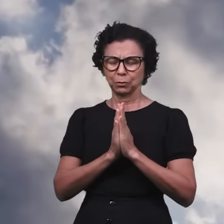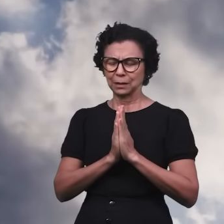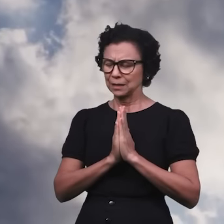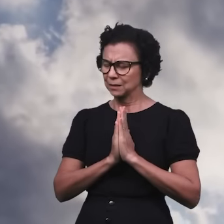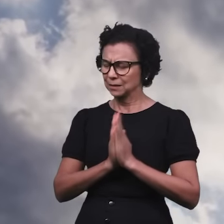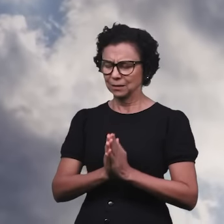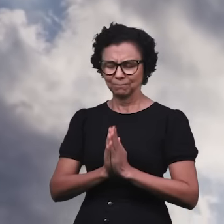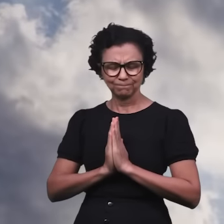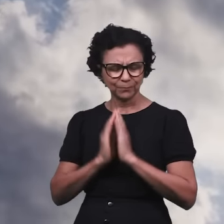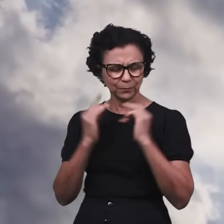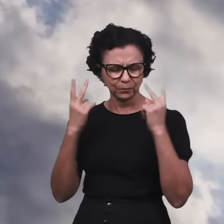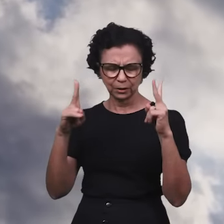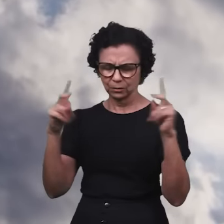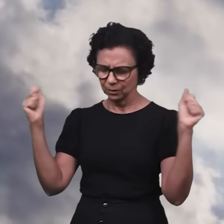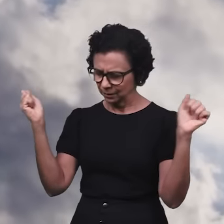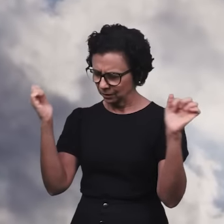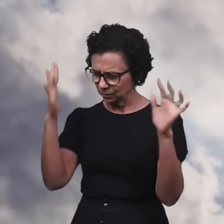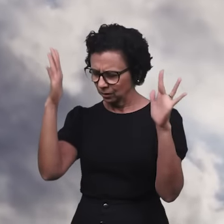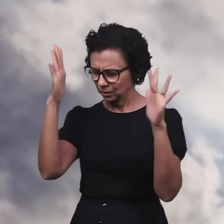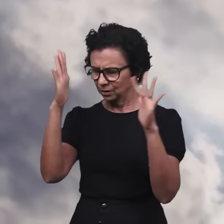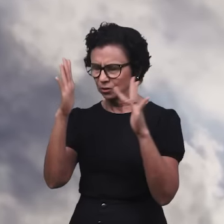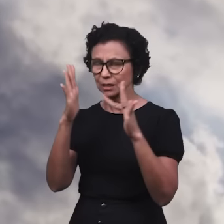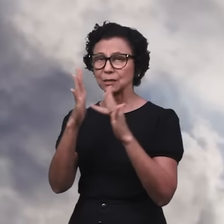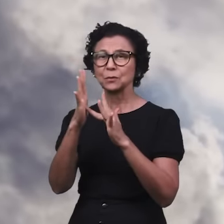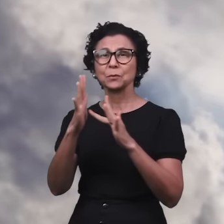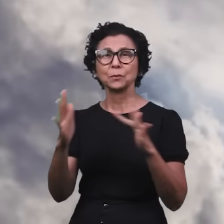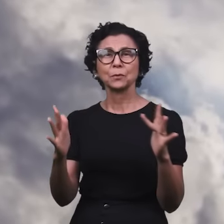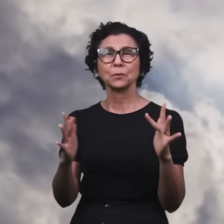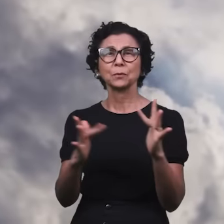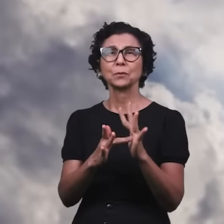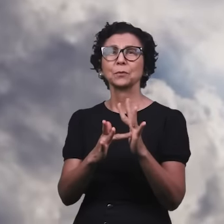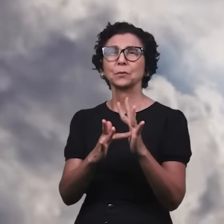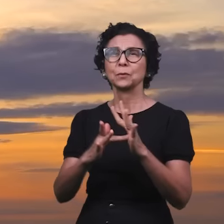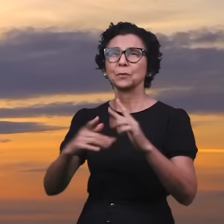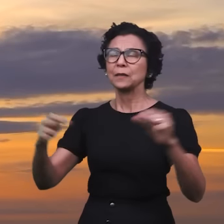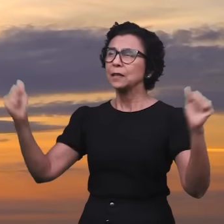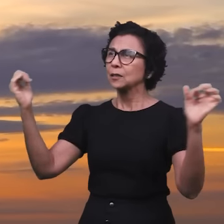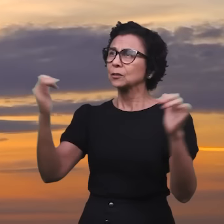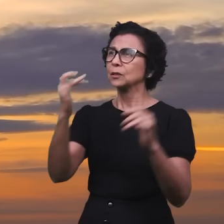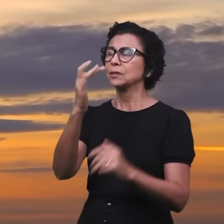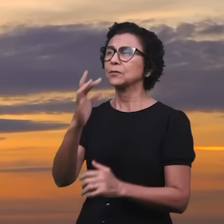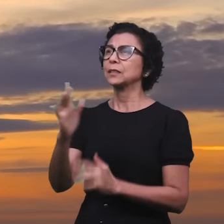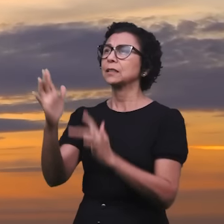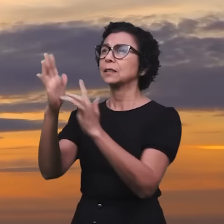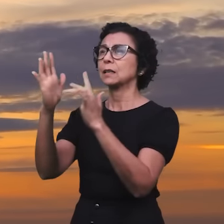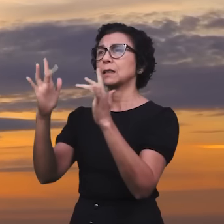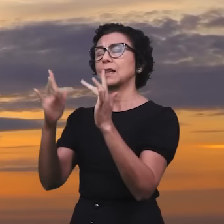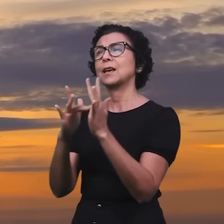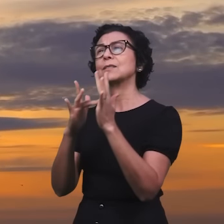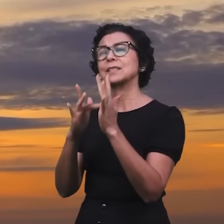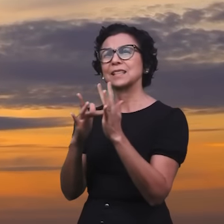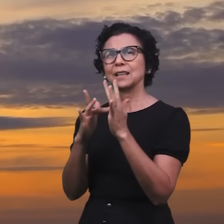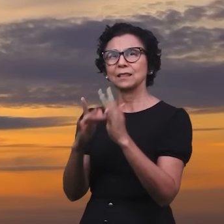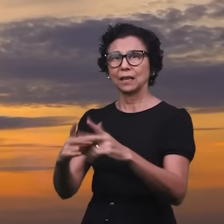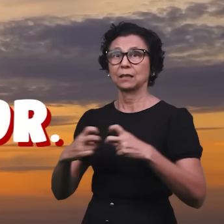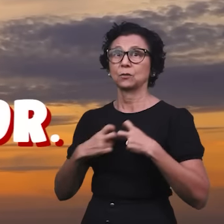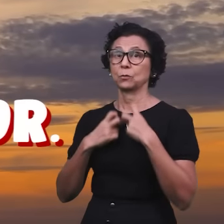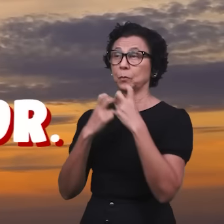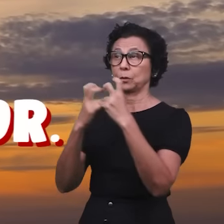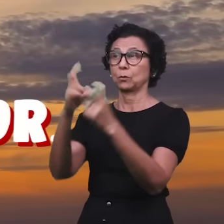Batalha, oração, vitória, glória a Jesus. Glorifico a Deus